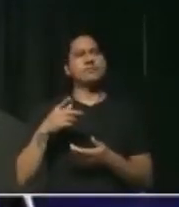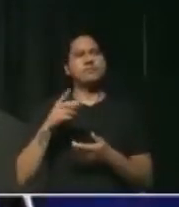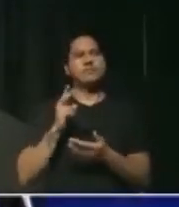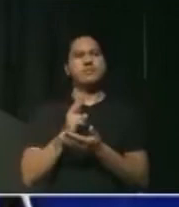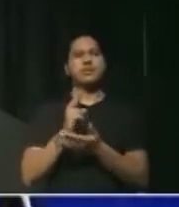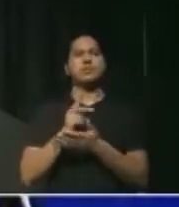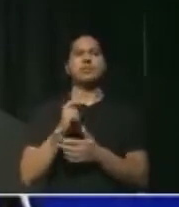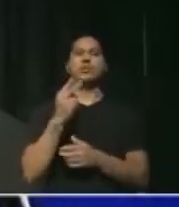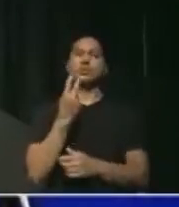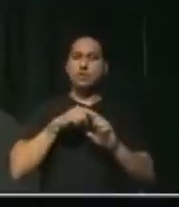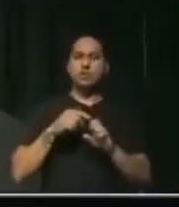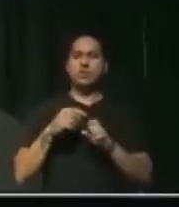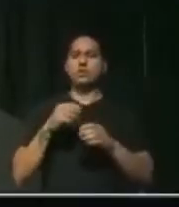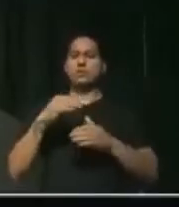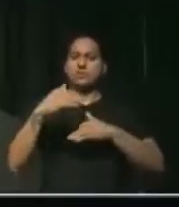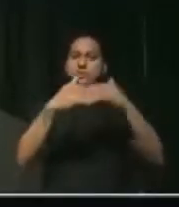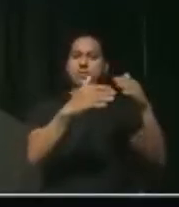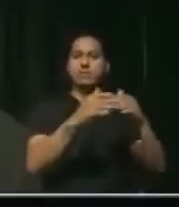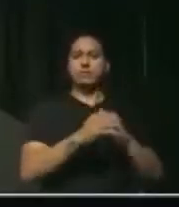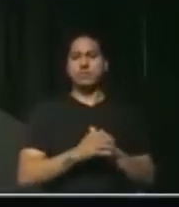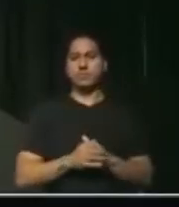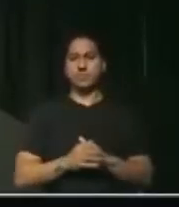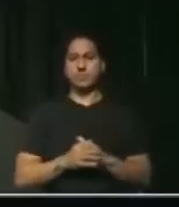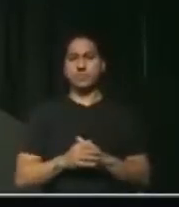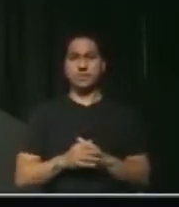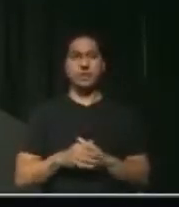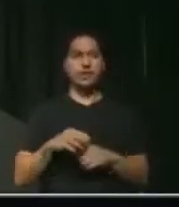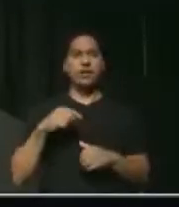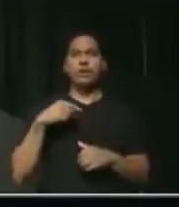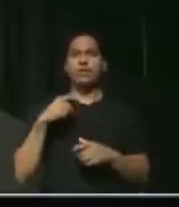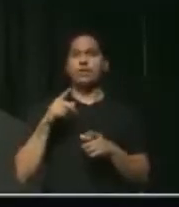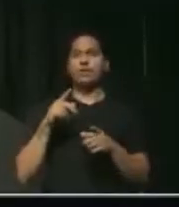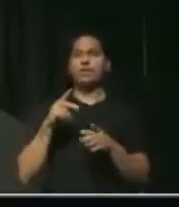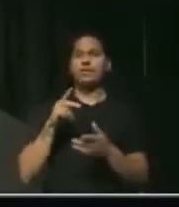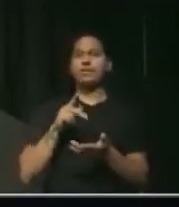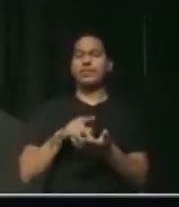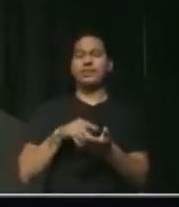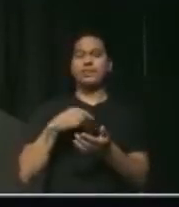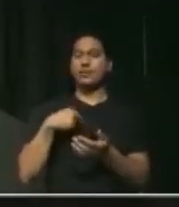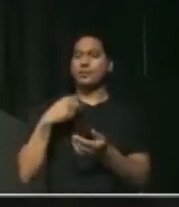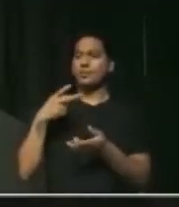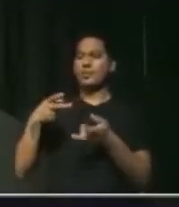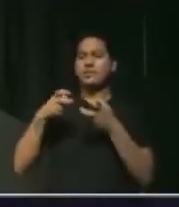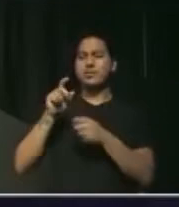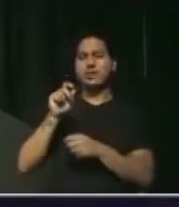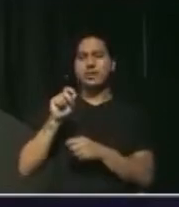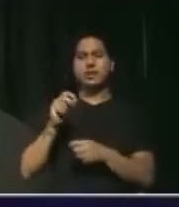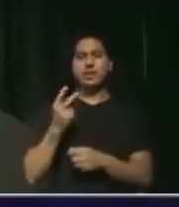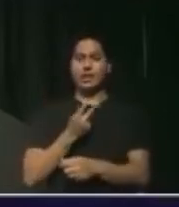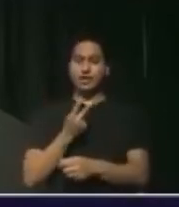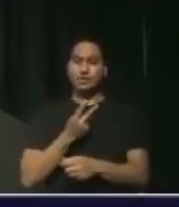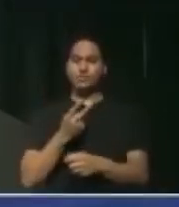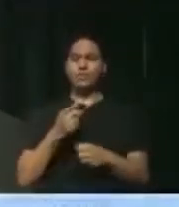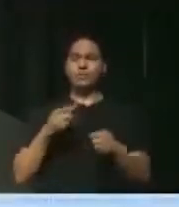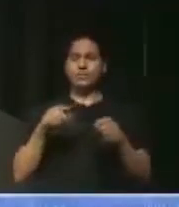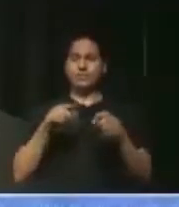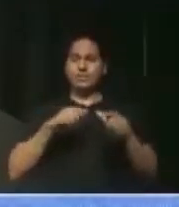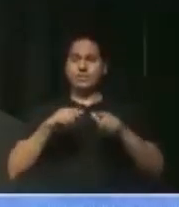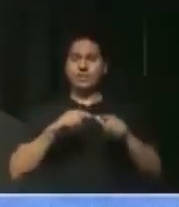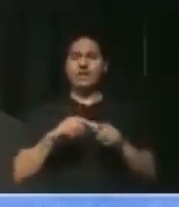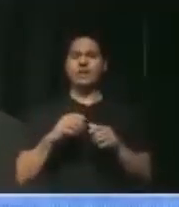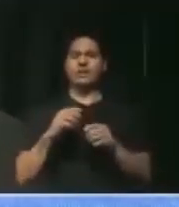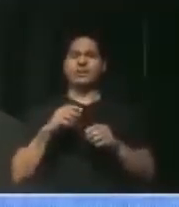discutir temas estratégicos voltados para o universo das startups como marketing vendas gestão